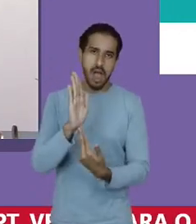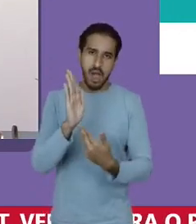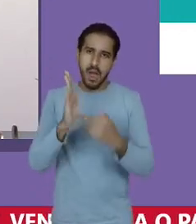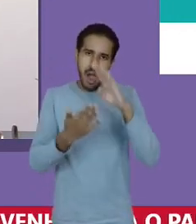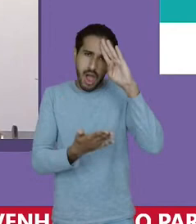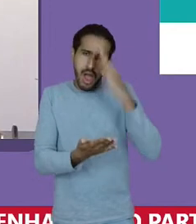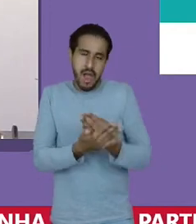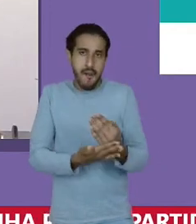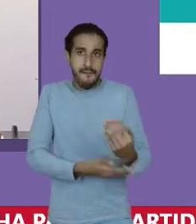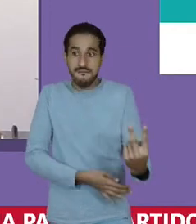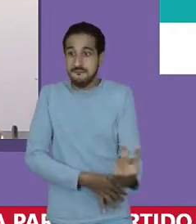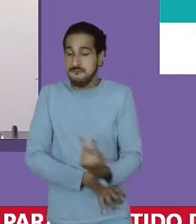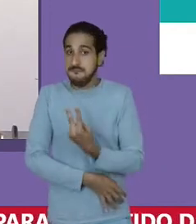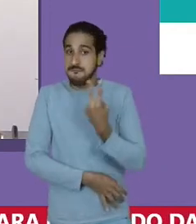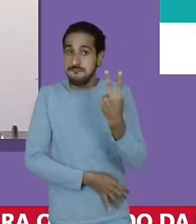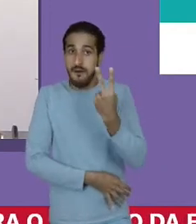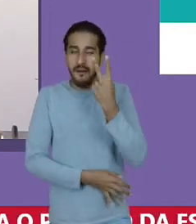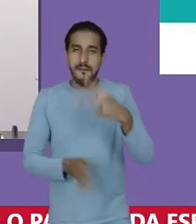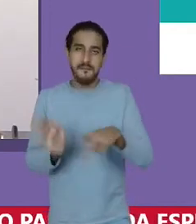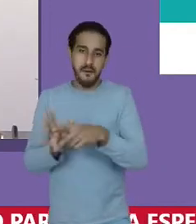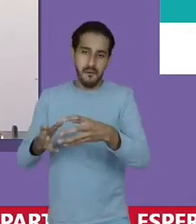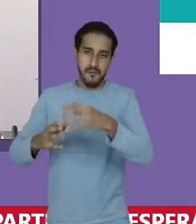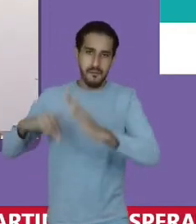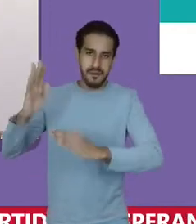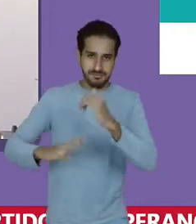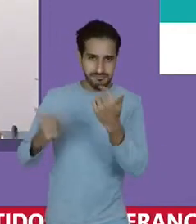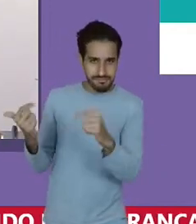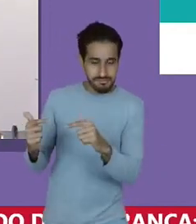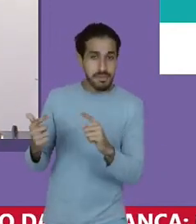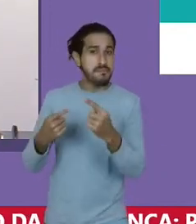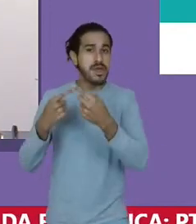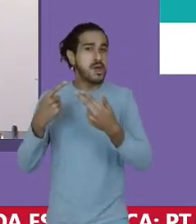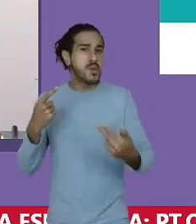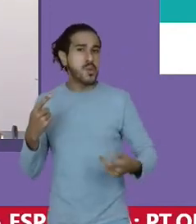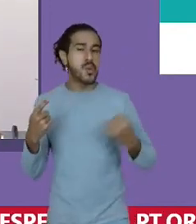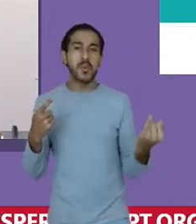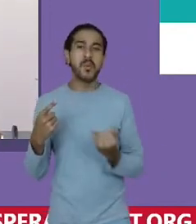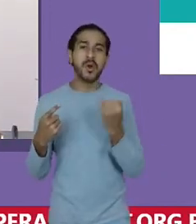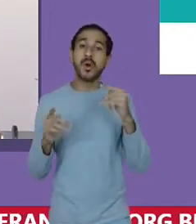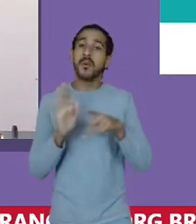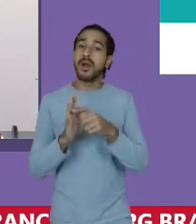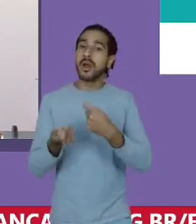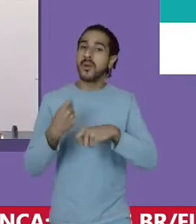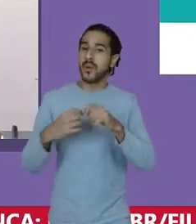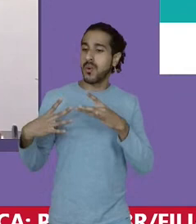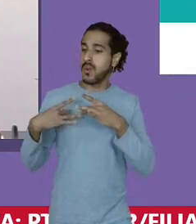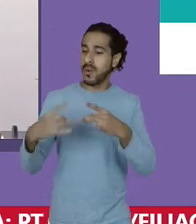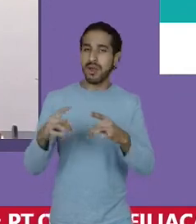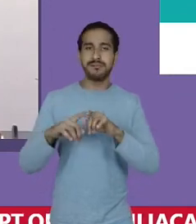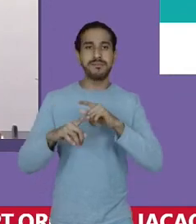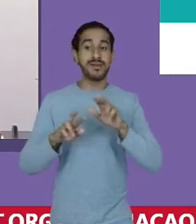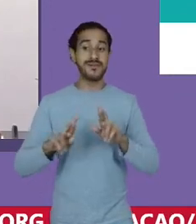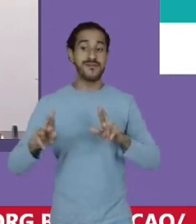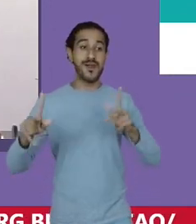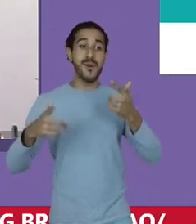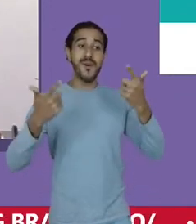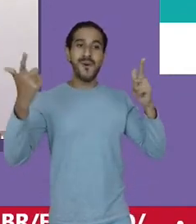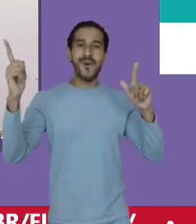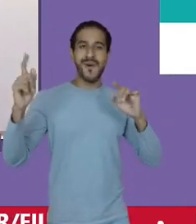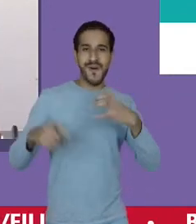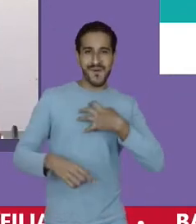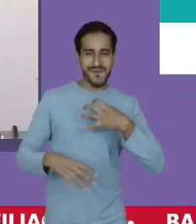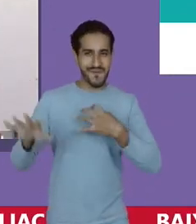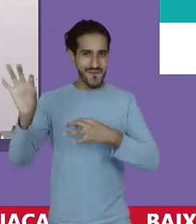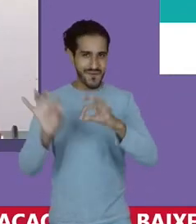são muito caros para a classe trabalhadora. O primeiro princípio radical da economia solidária, que a difere de outras formas